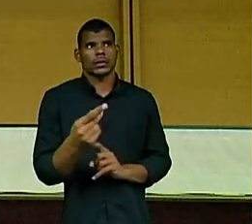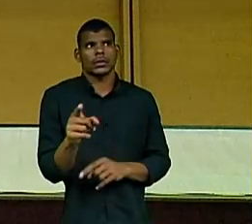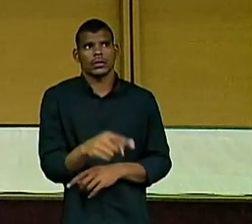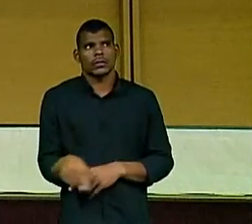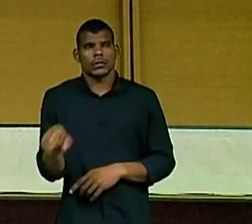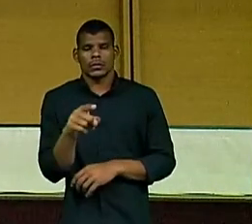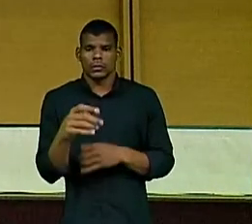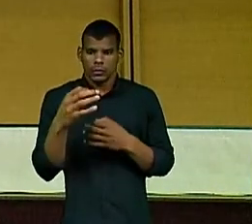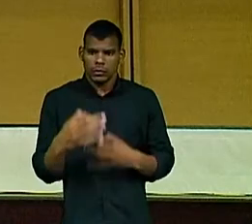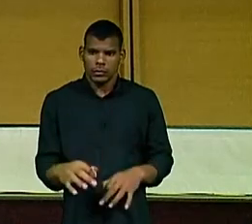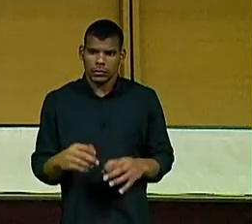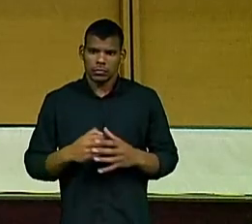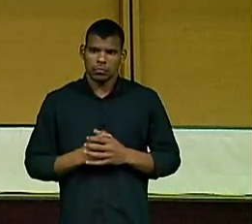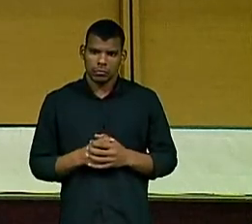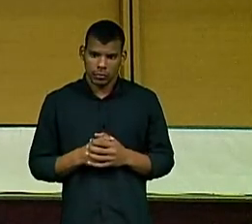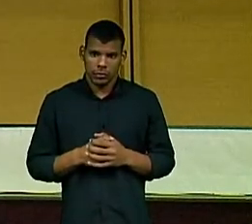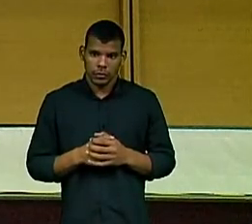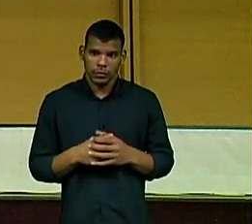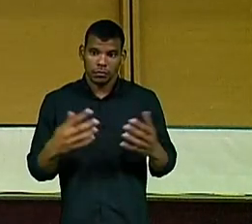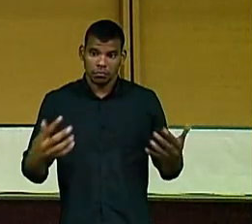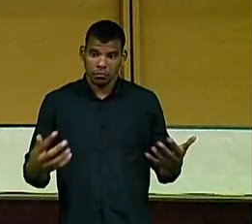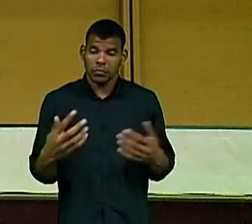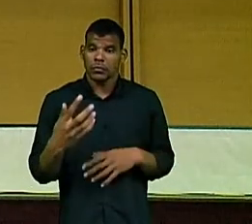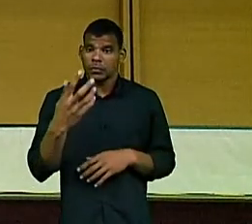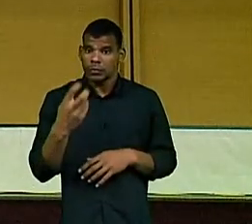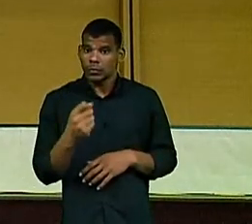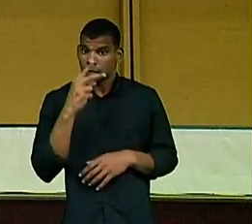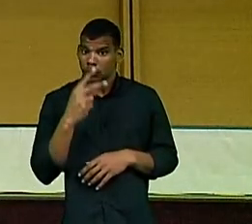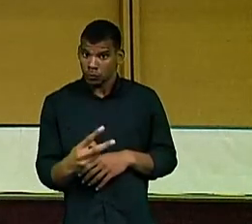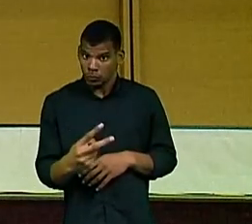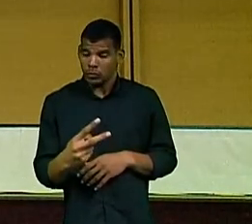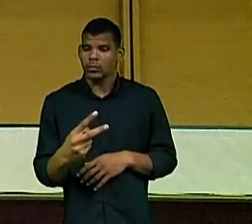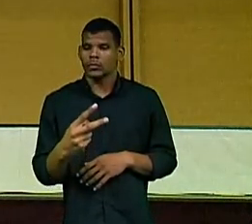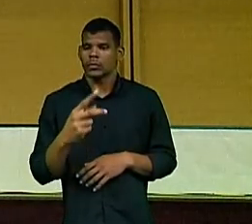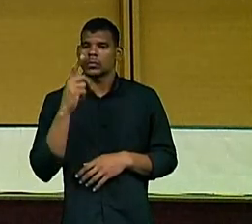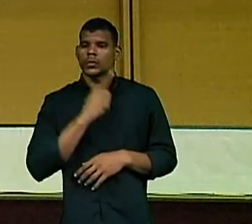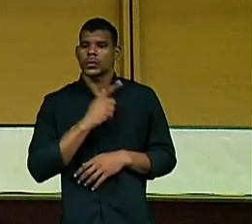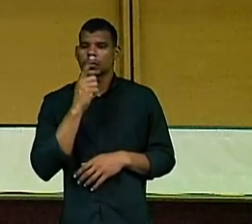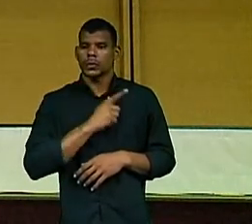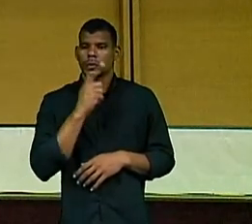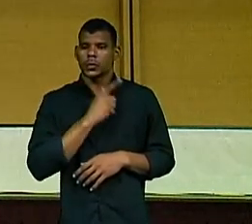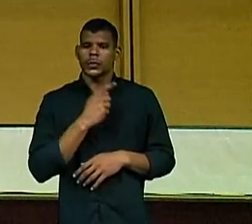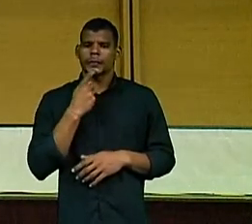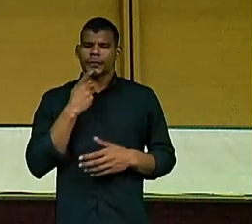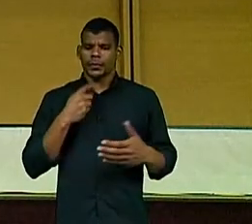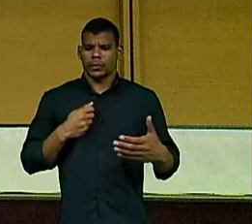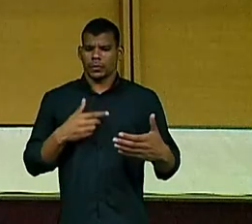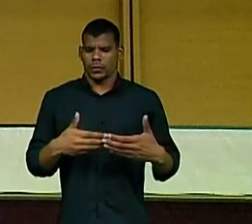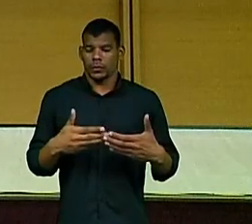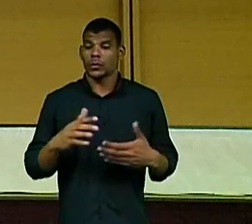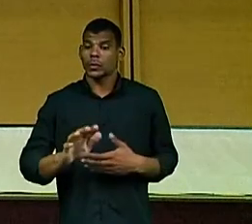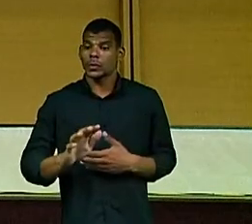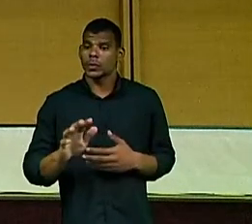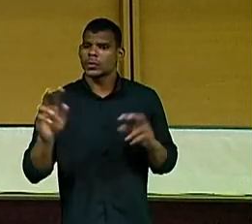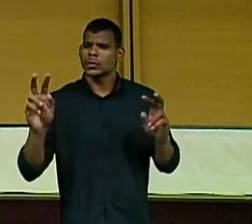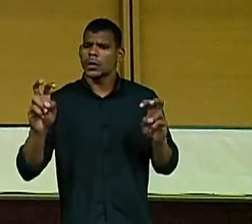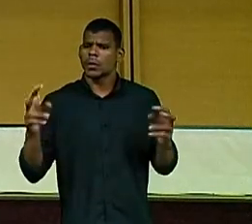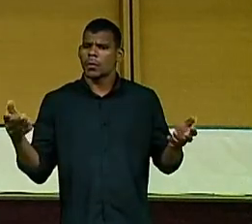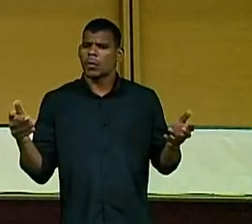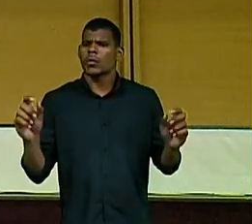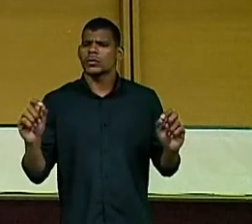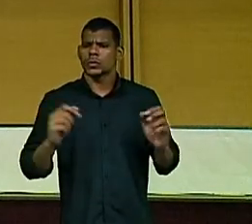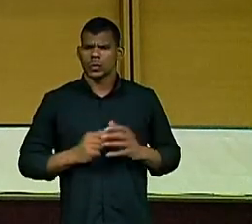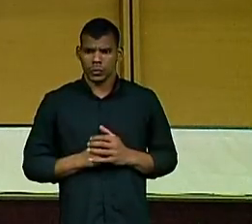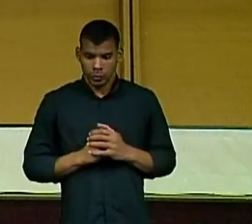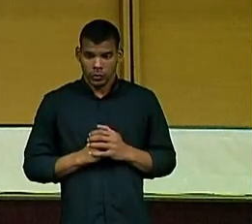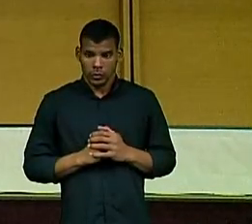então vamos lá força que tá chegando o grande dia então o tema de hoje é biotecnologia